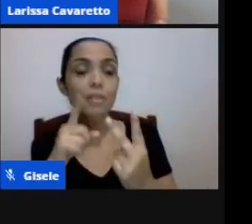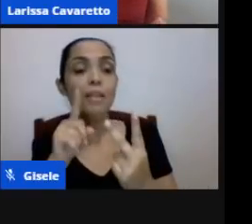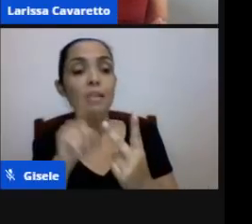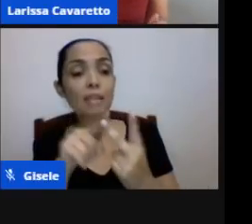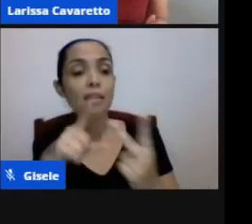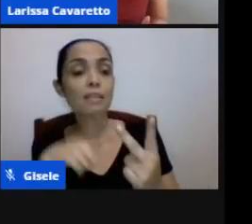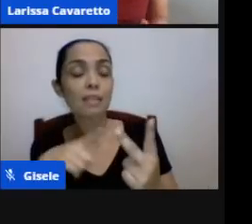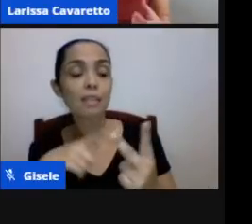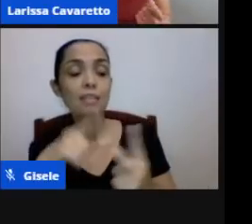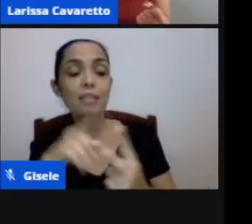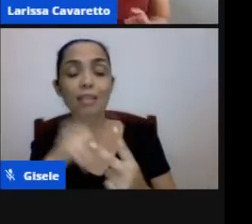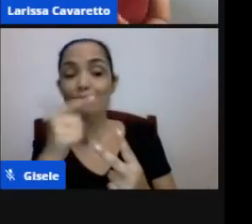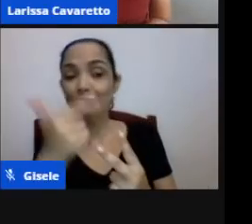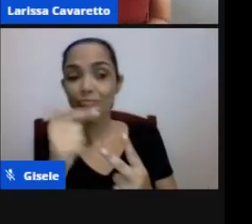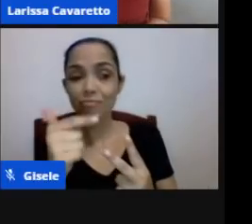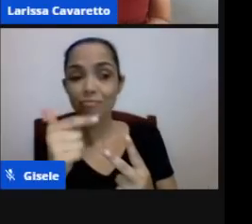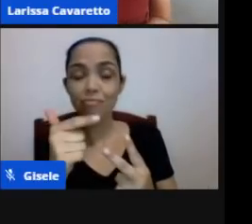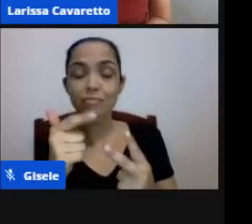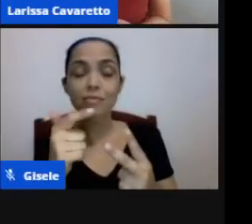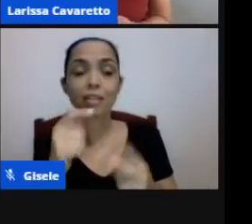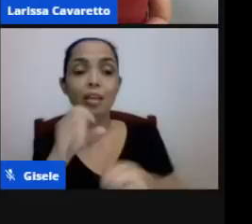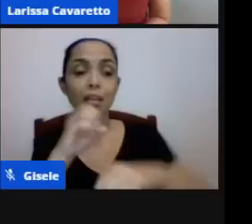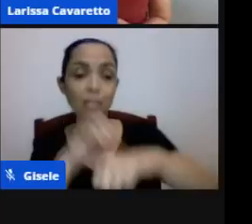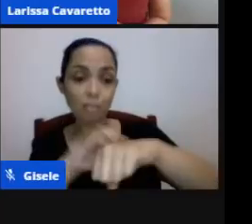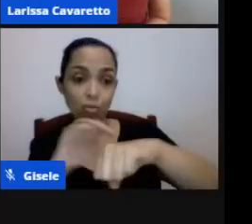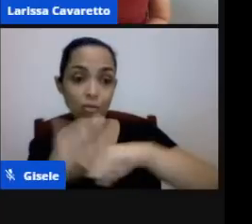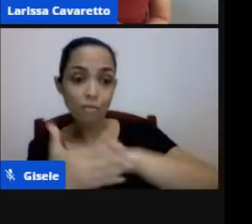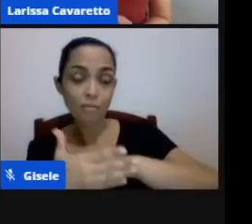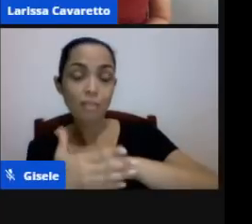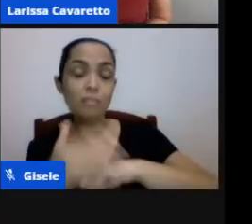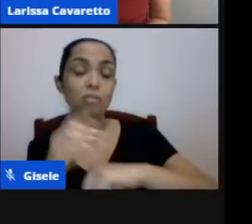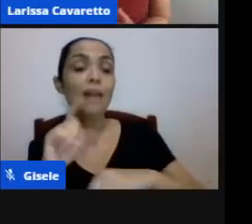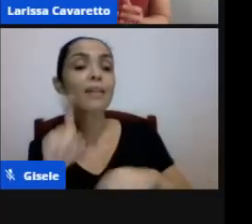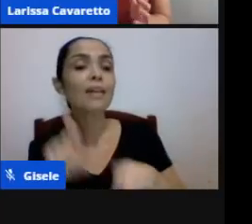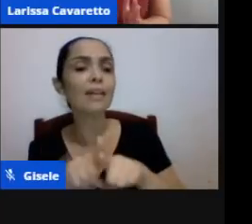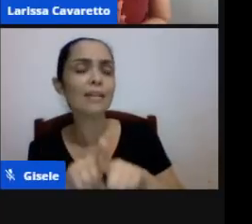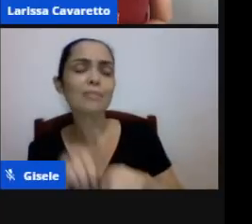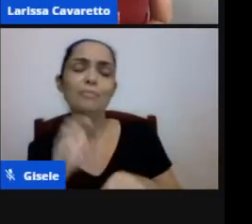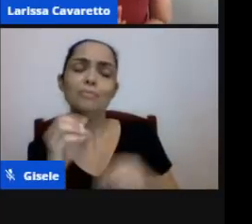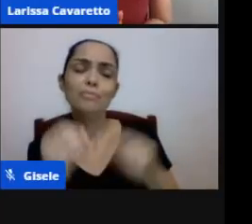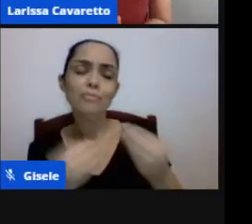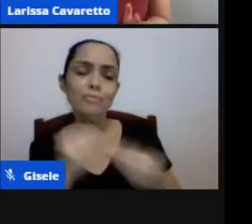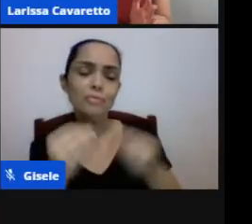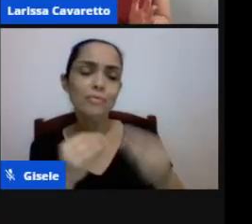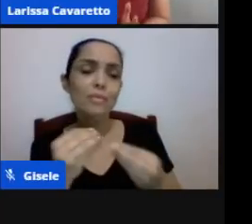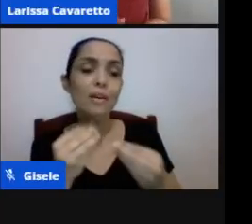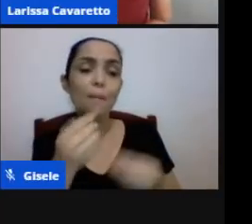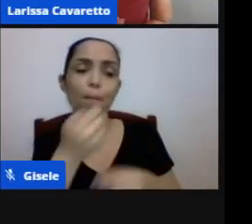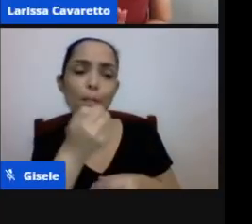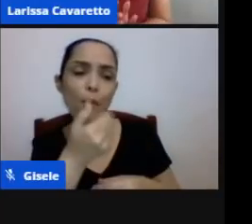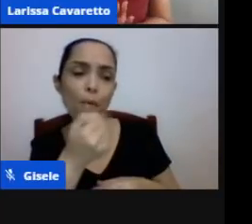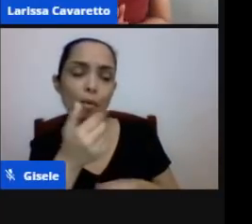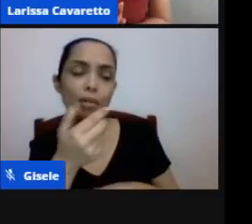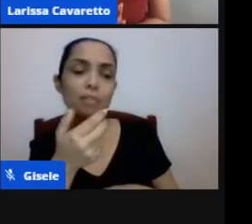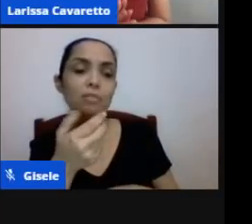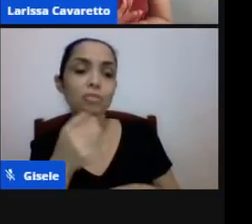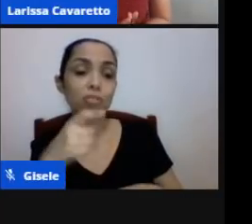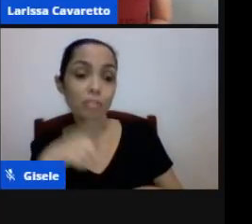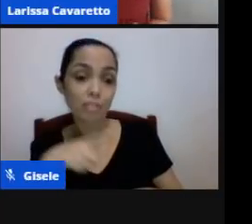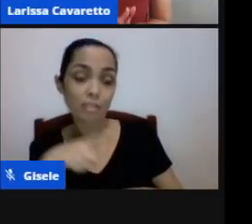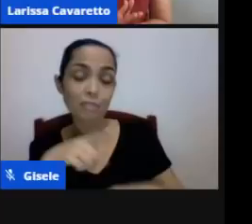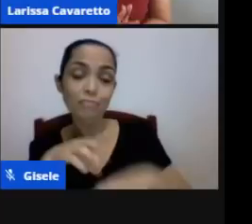Covid quanto quem não está, a chance de você pegar é muito reduzida, é mínima. Mas, como eu falei, ainda assim existe